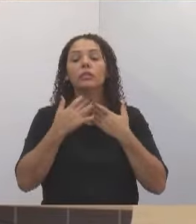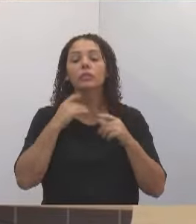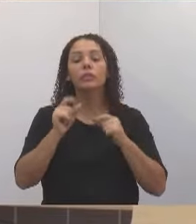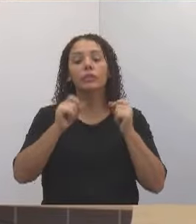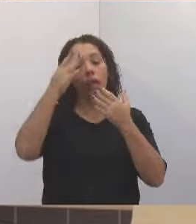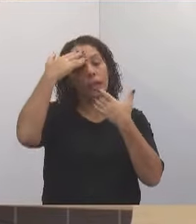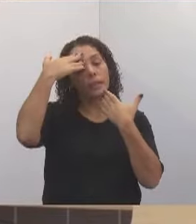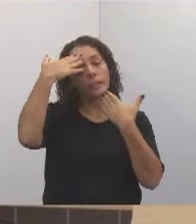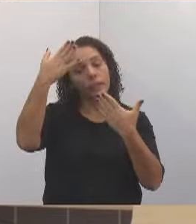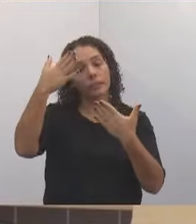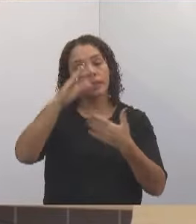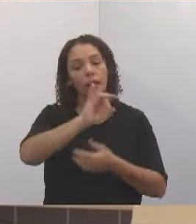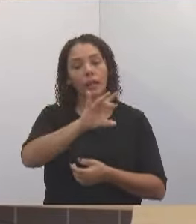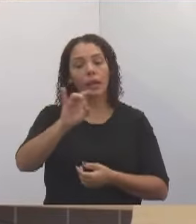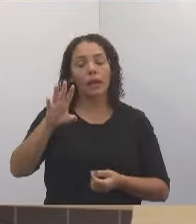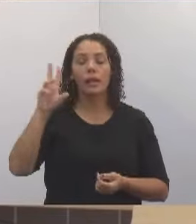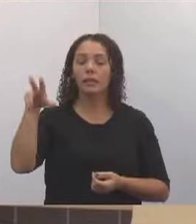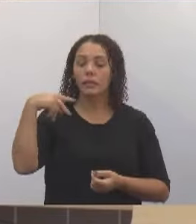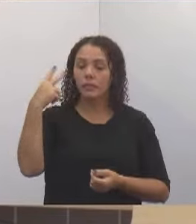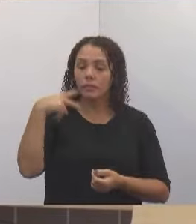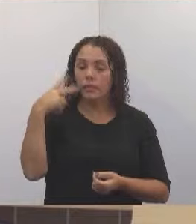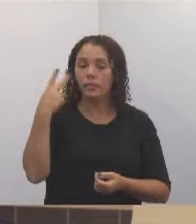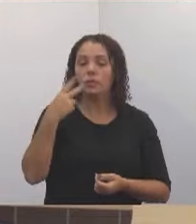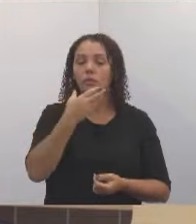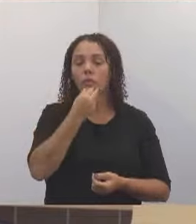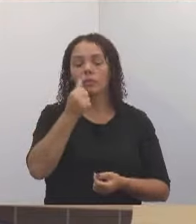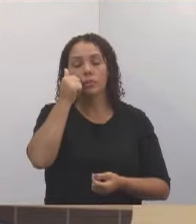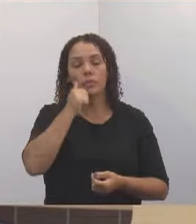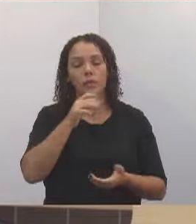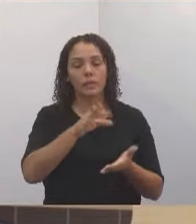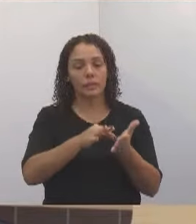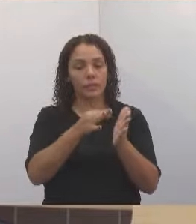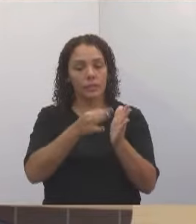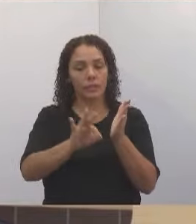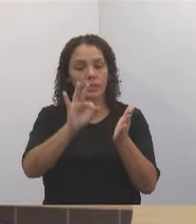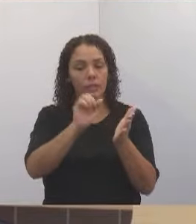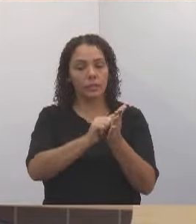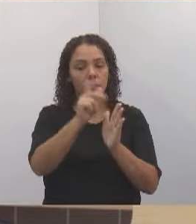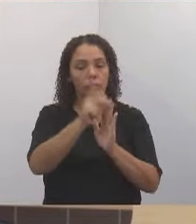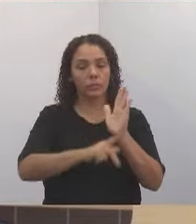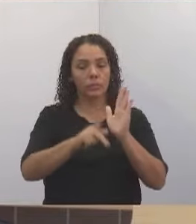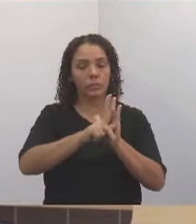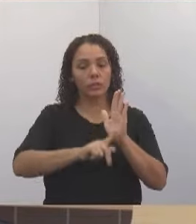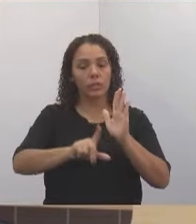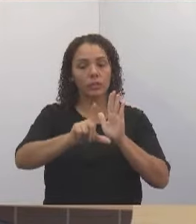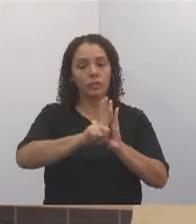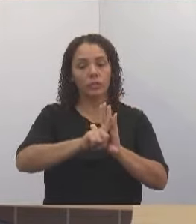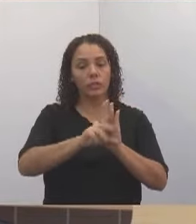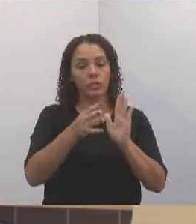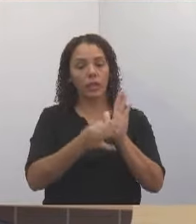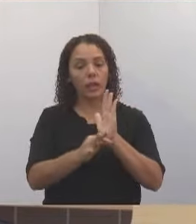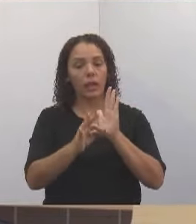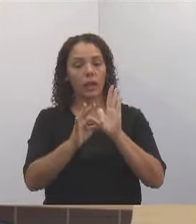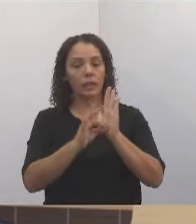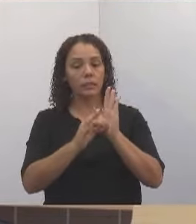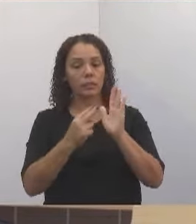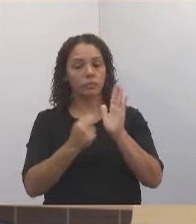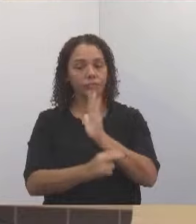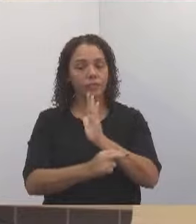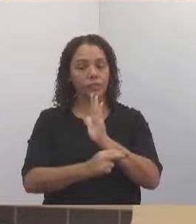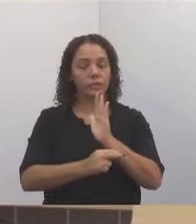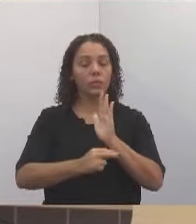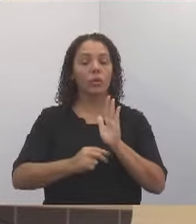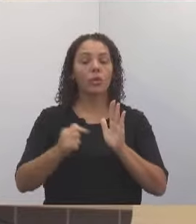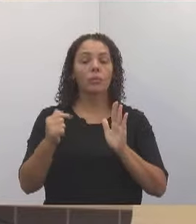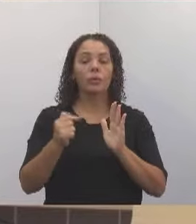agradecer cada vereador, cada vereadora que assinou o projeto de lei, que esse é